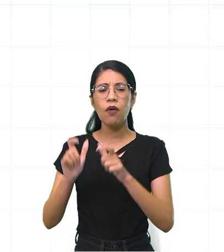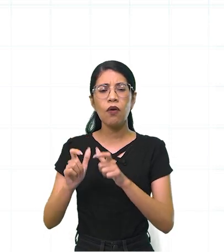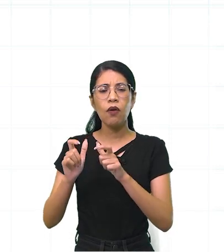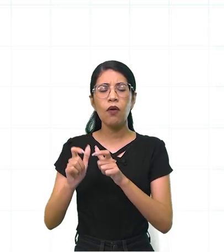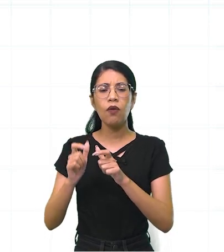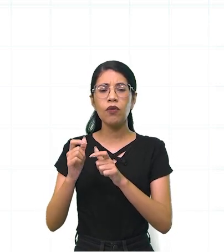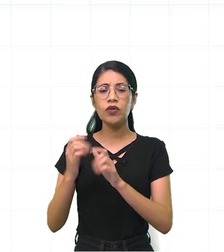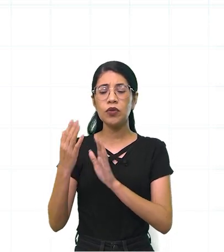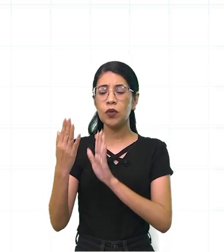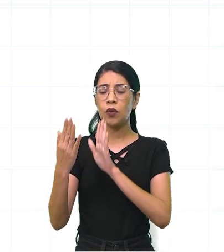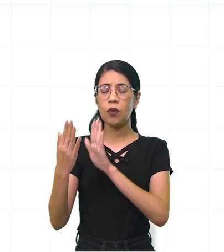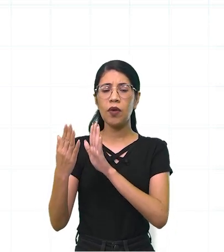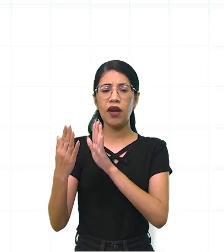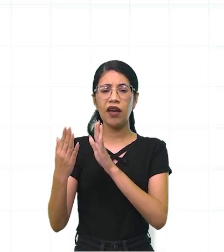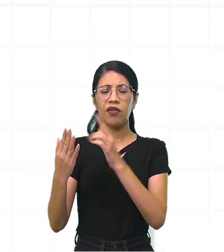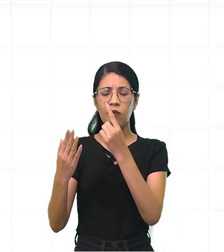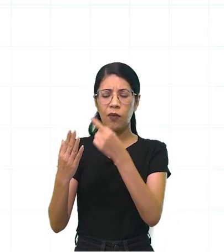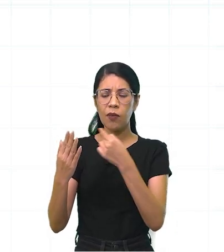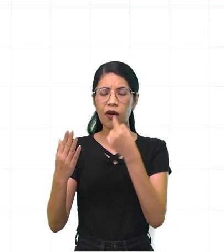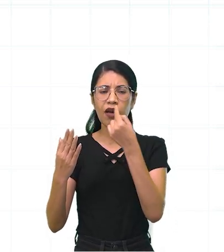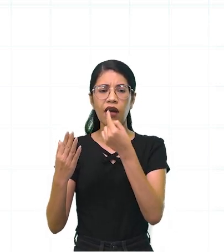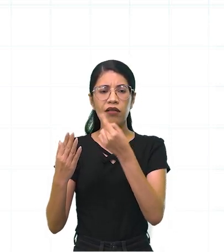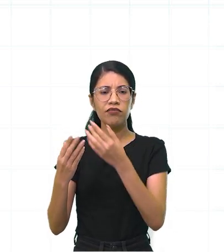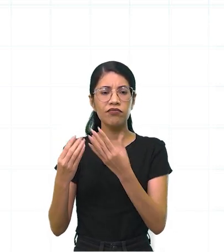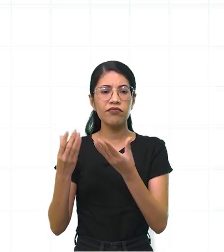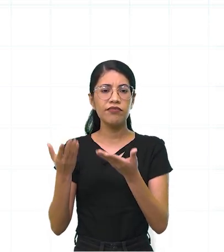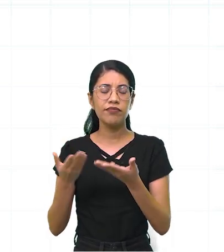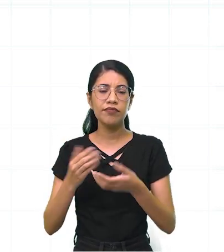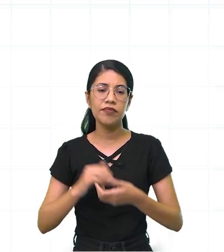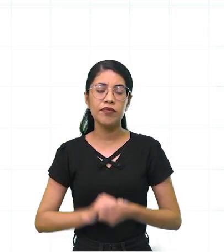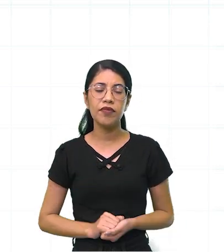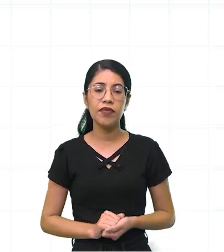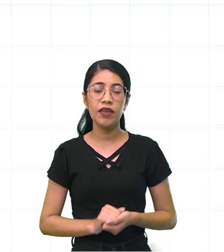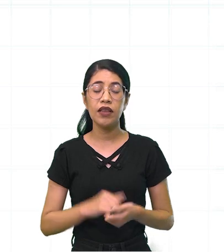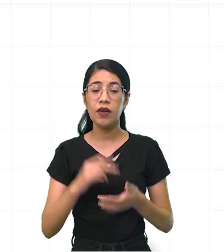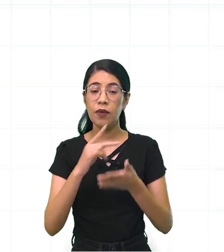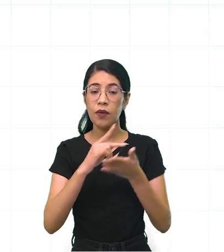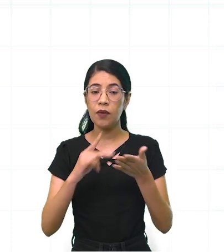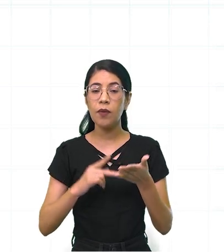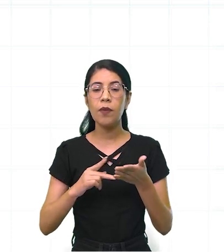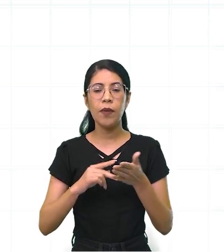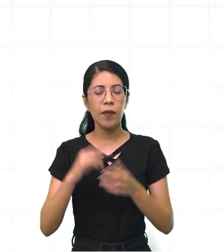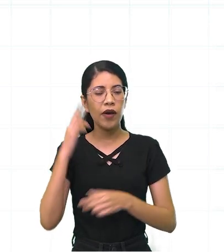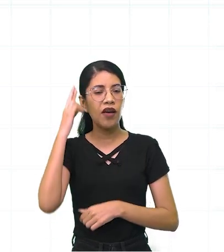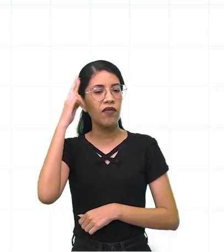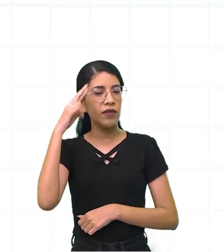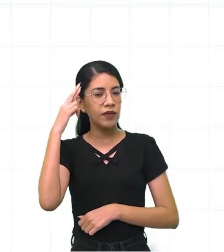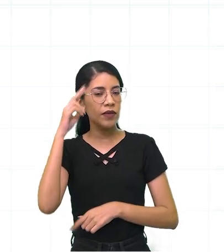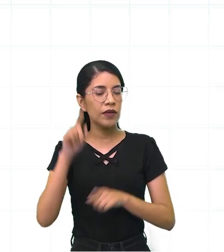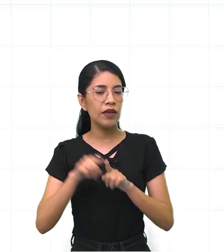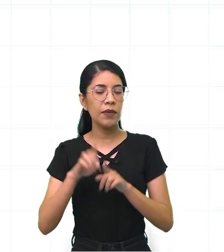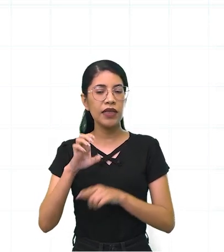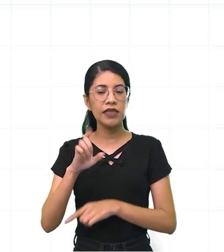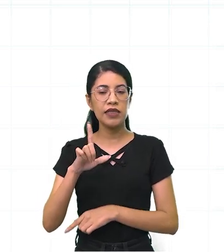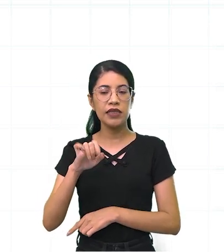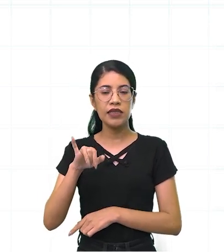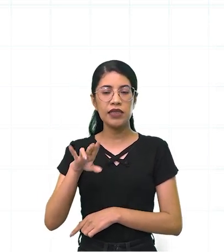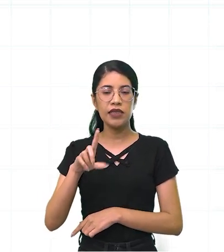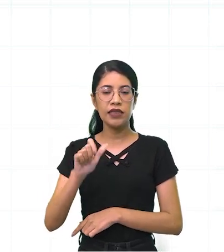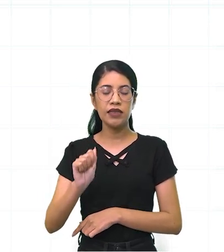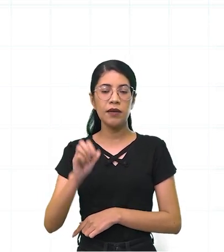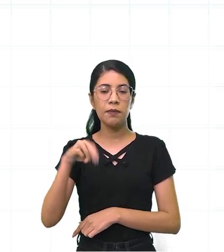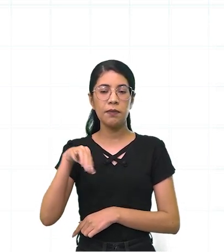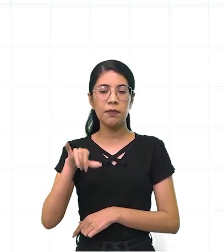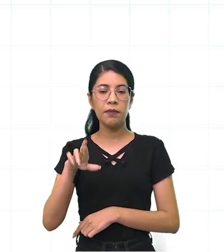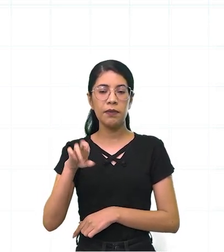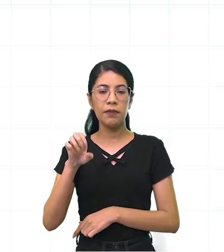ficou perdida a minha face? Esse poema maravilhoso, de bastante reflexão, é de Cecília